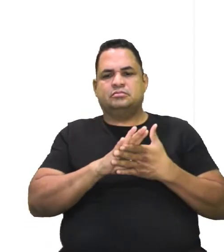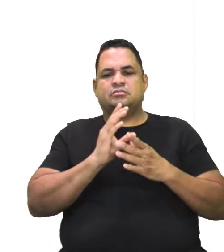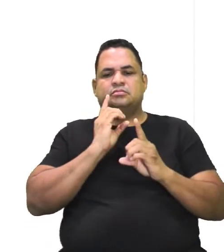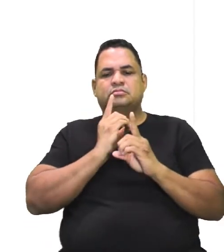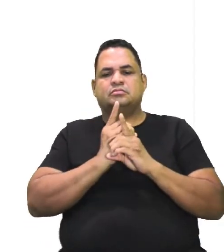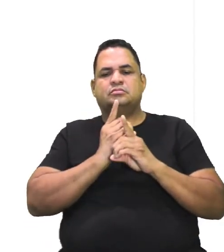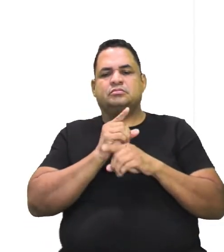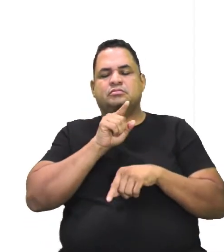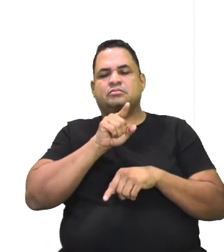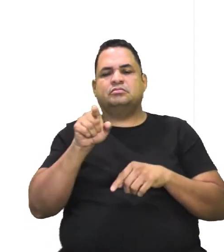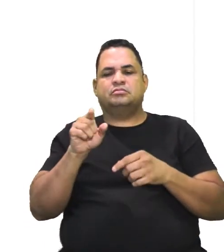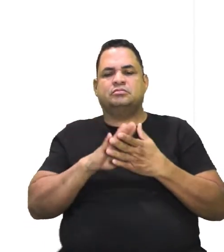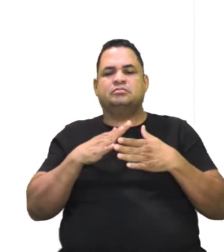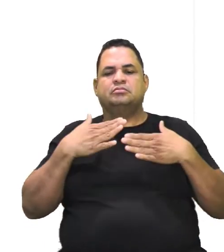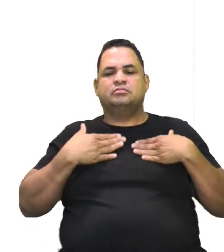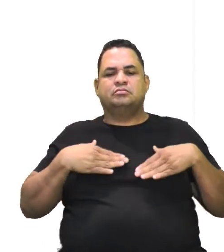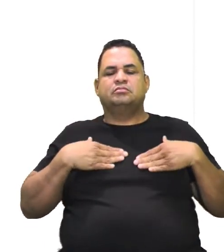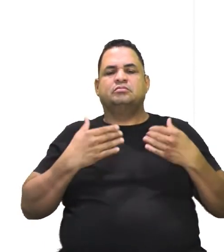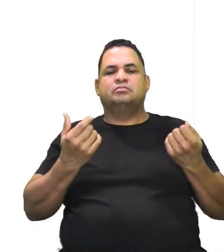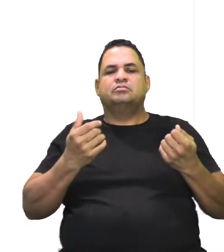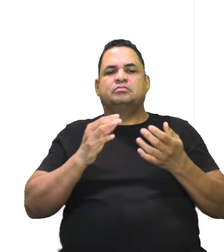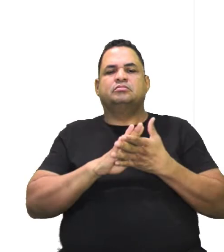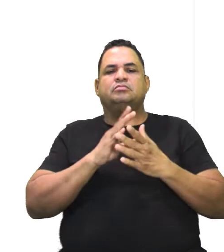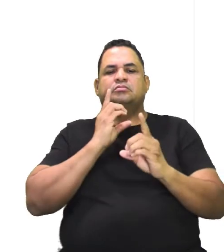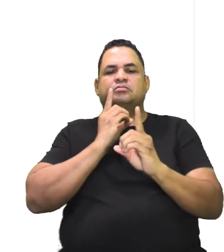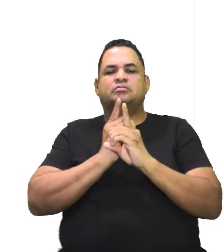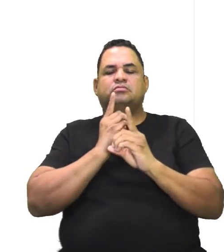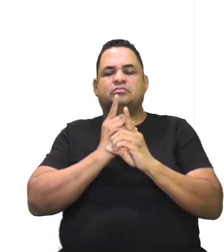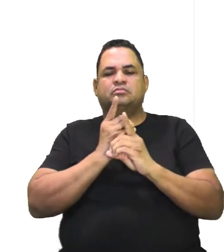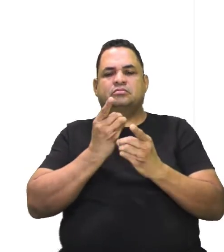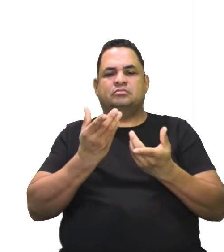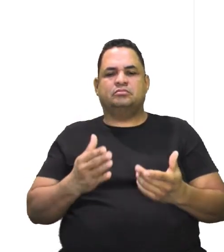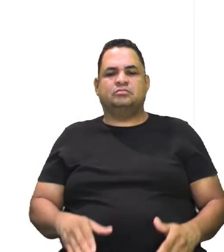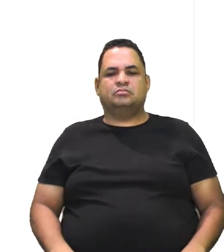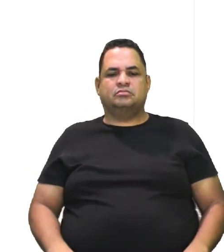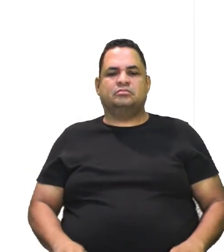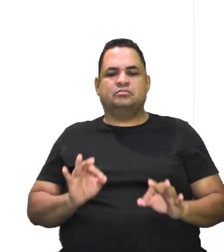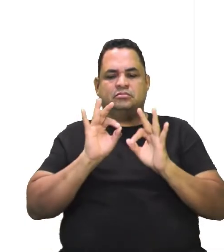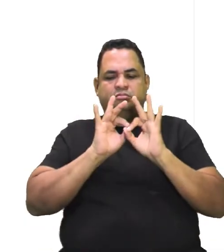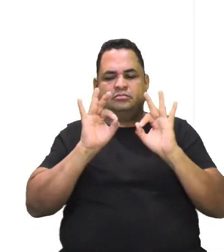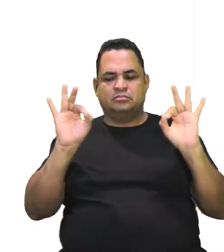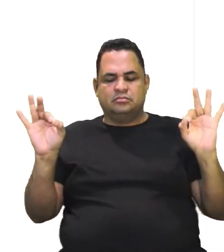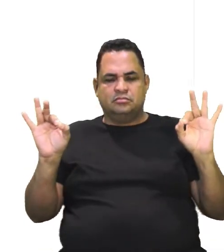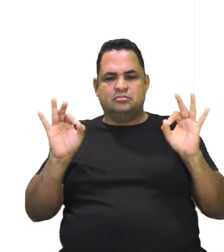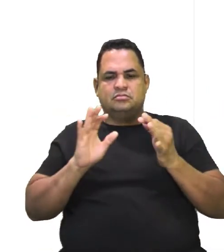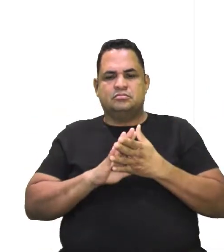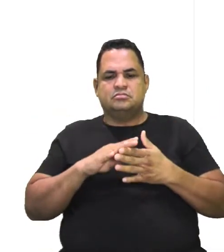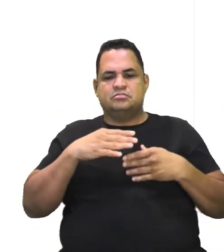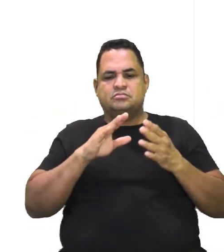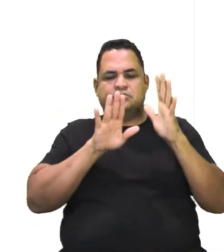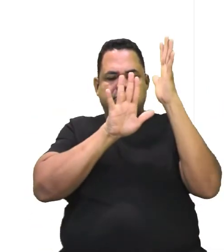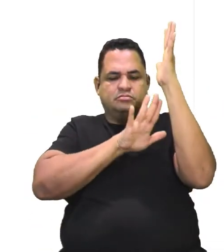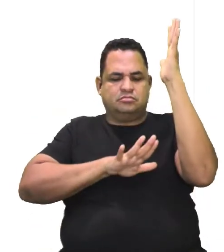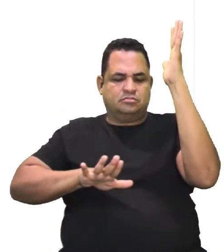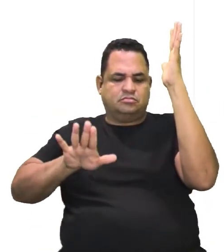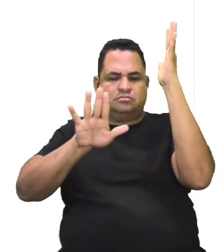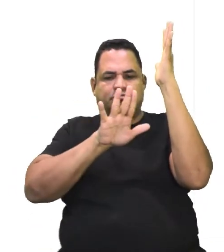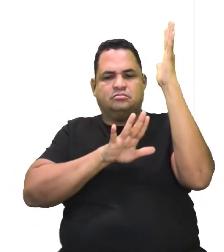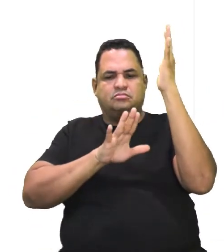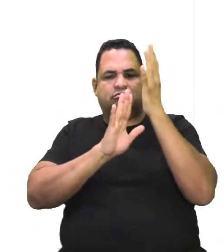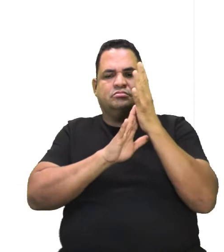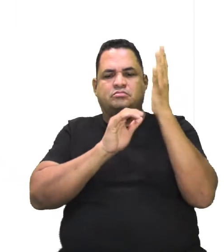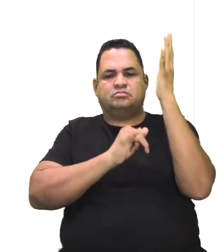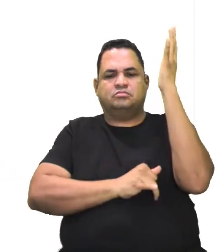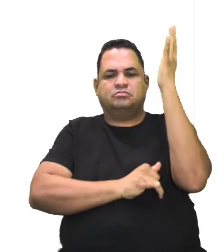os pontos aqui, vai ficar tranquilo também que você vai encontrar aí essa distância na parte do plano, na prática mesmo,